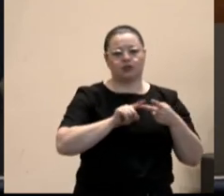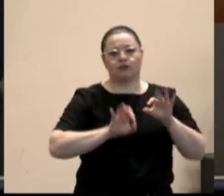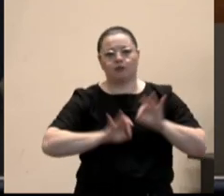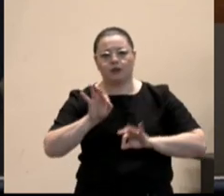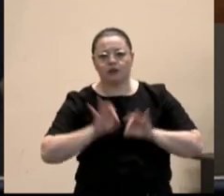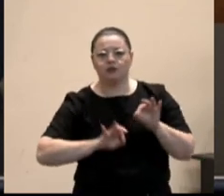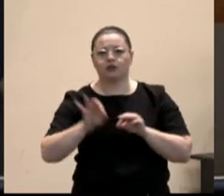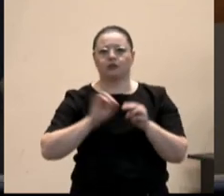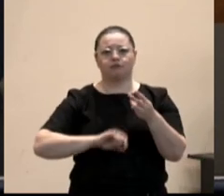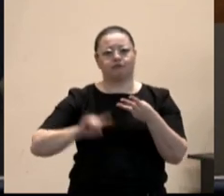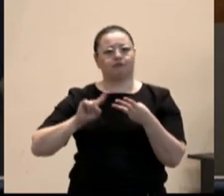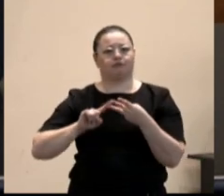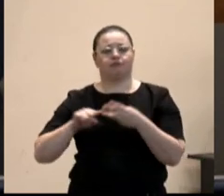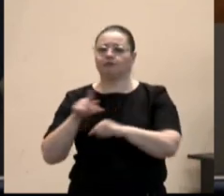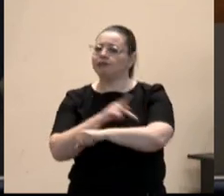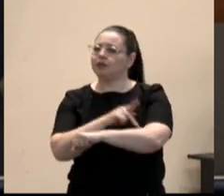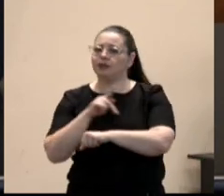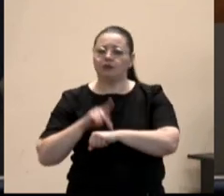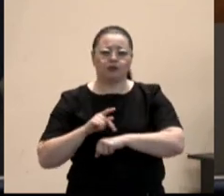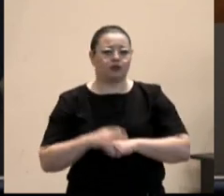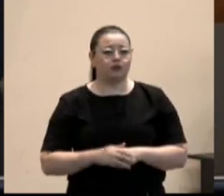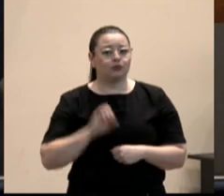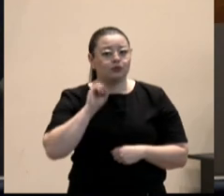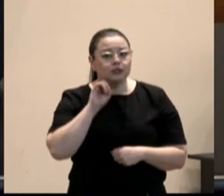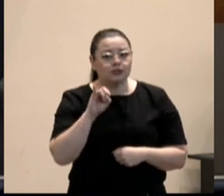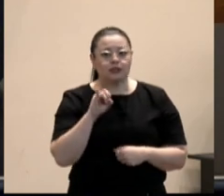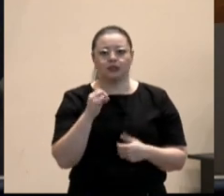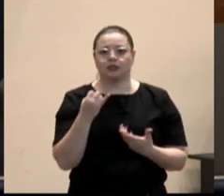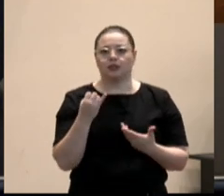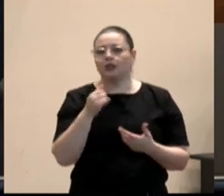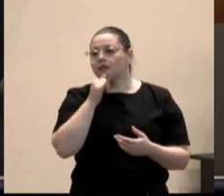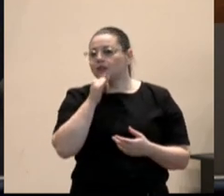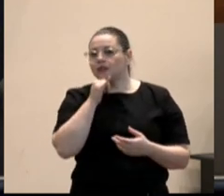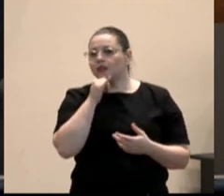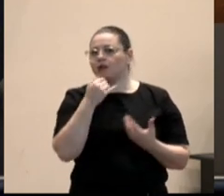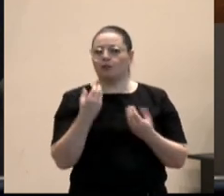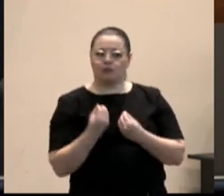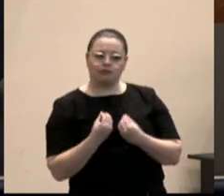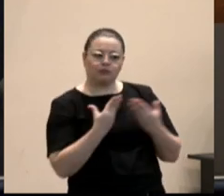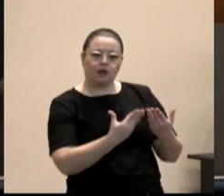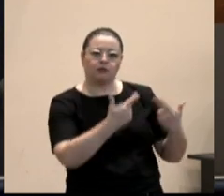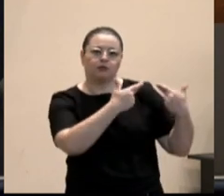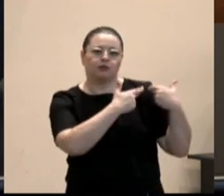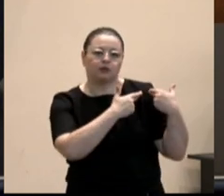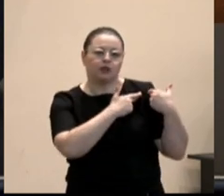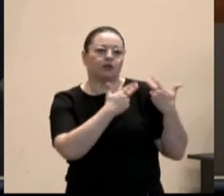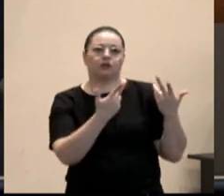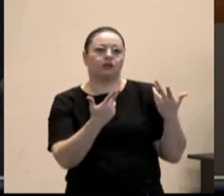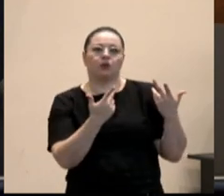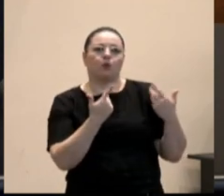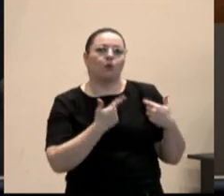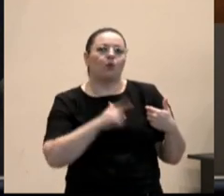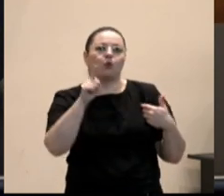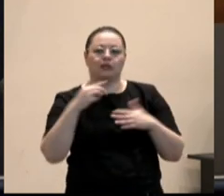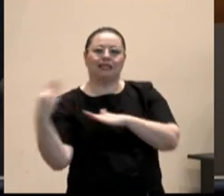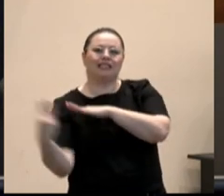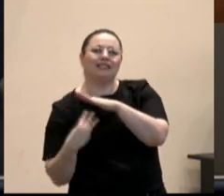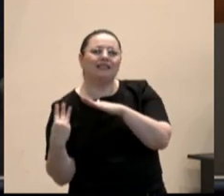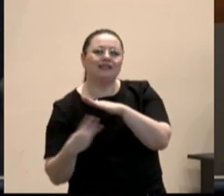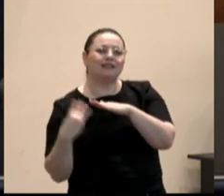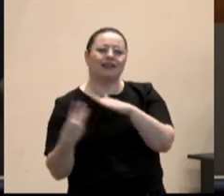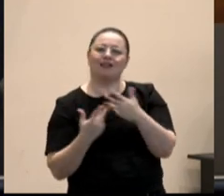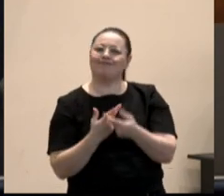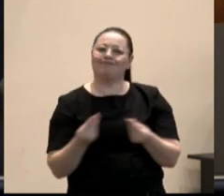e o pedagógico. Qualquer interferência, atribuir à direção, à gestão, terceirizar isso,